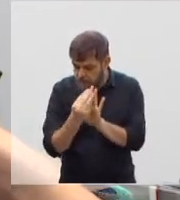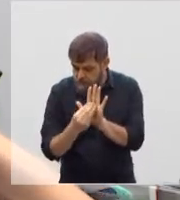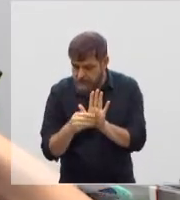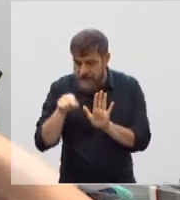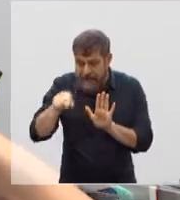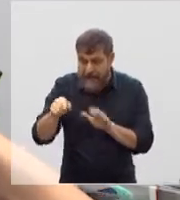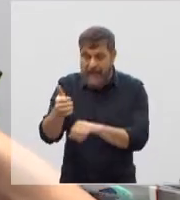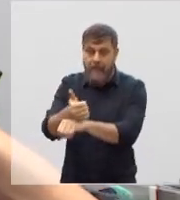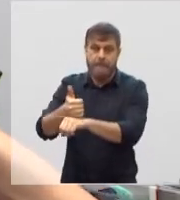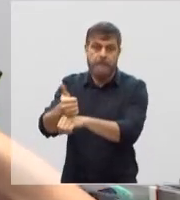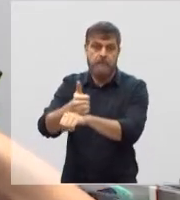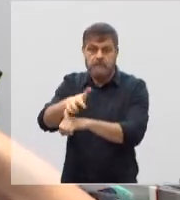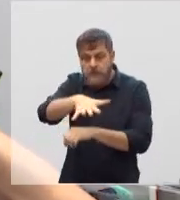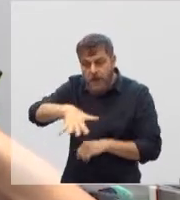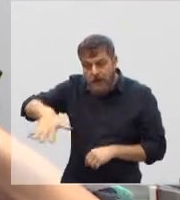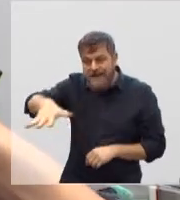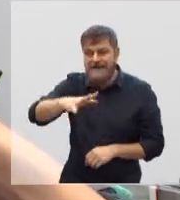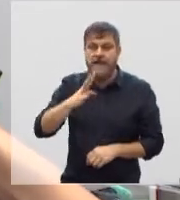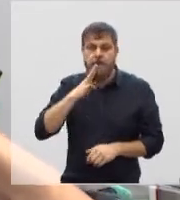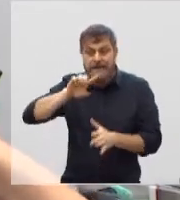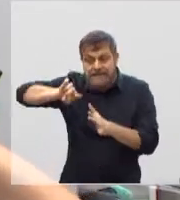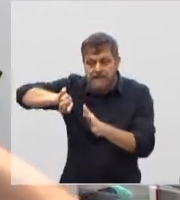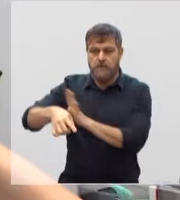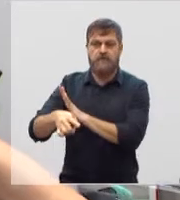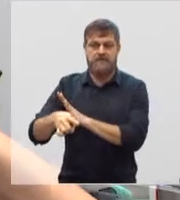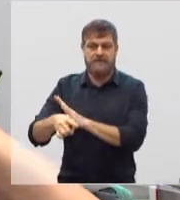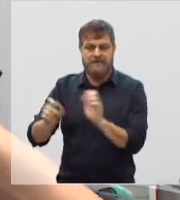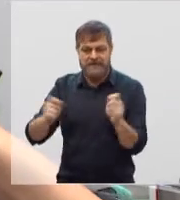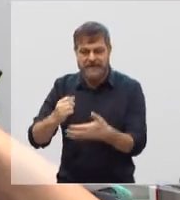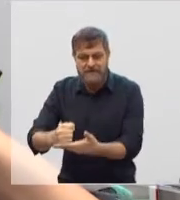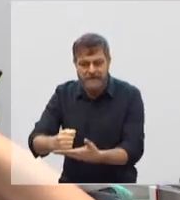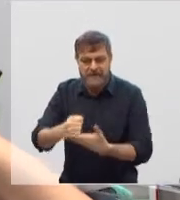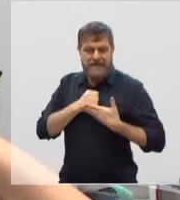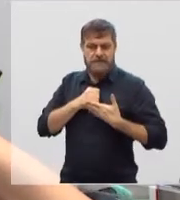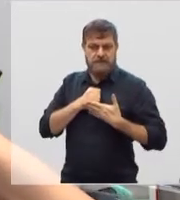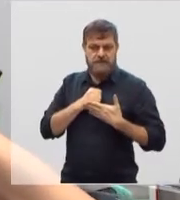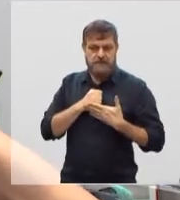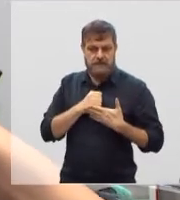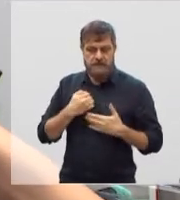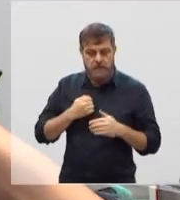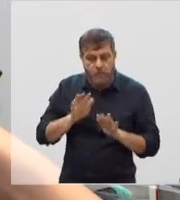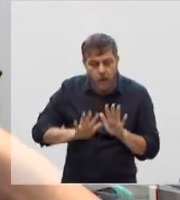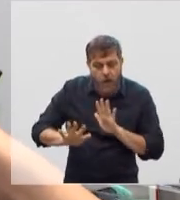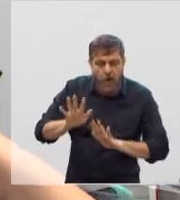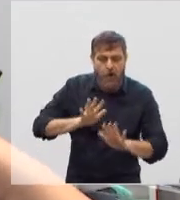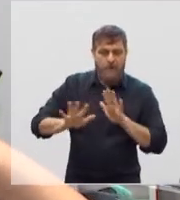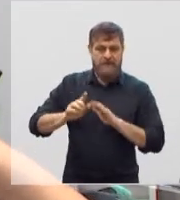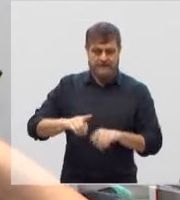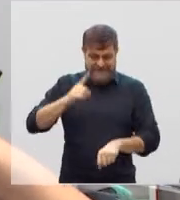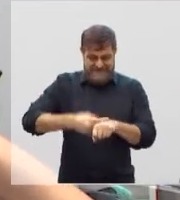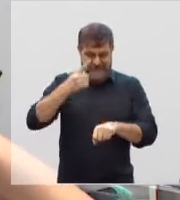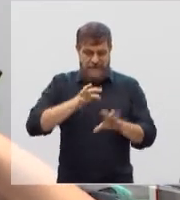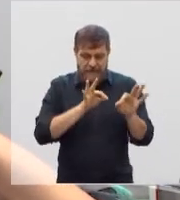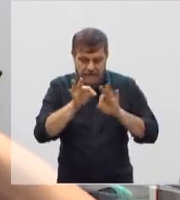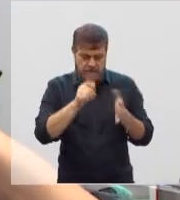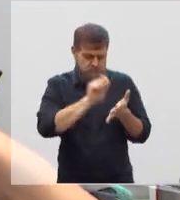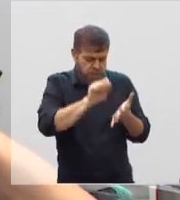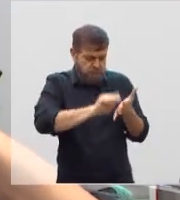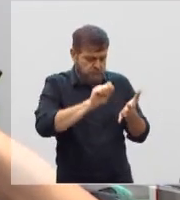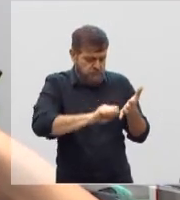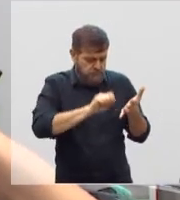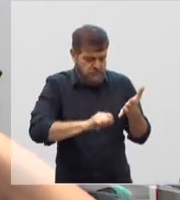já que tem gente que é da área, que pode contribuir. Então, o cuidado que eu tenho é esse. Ao